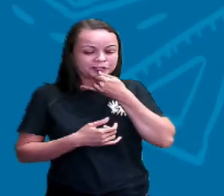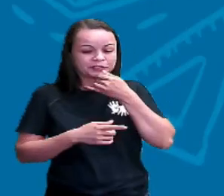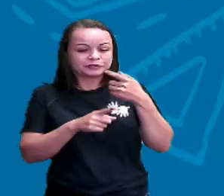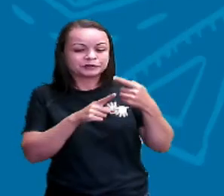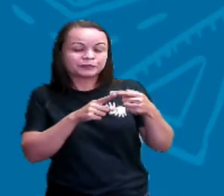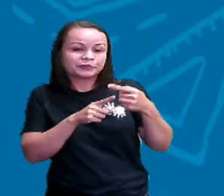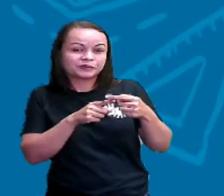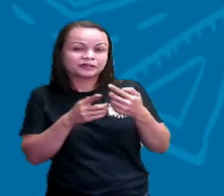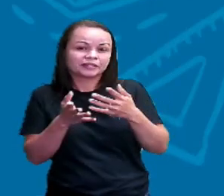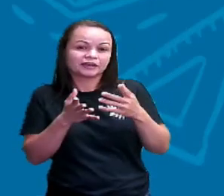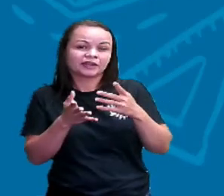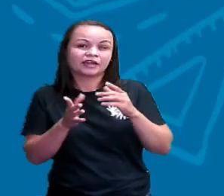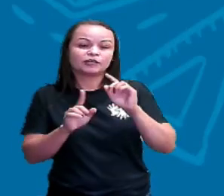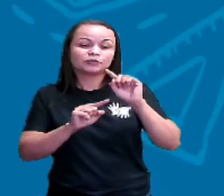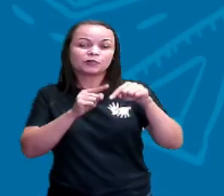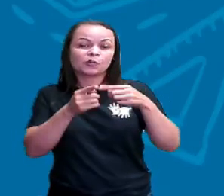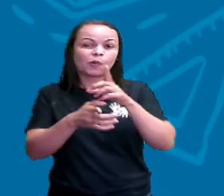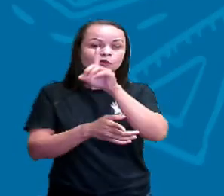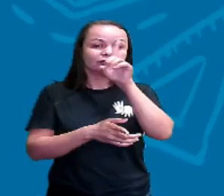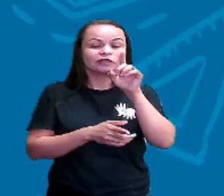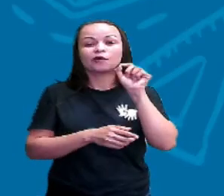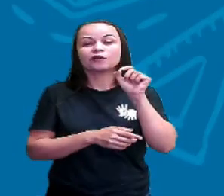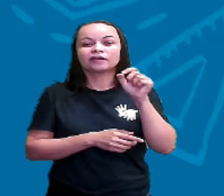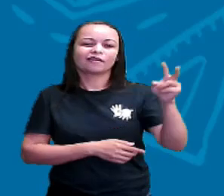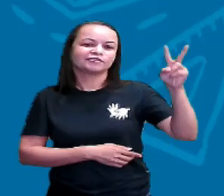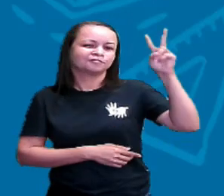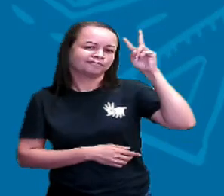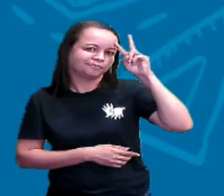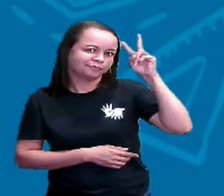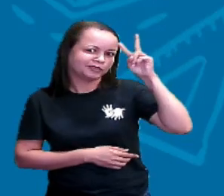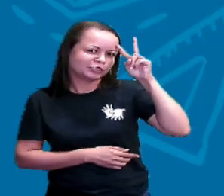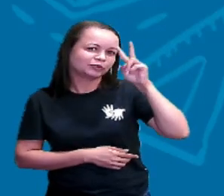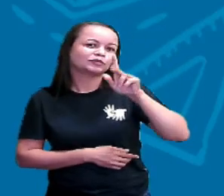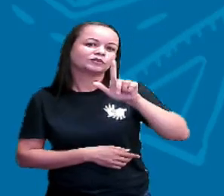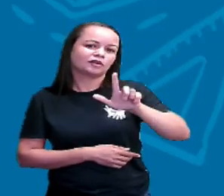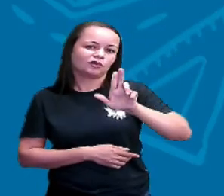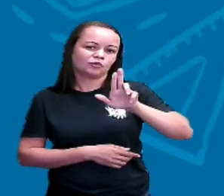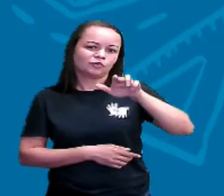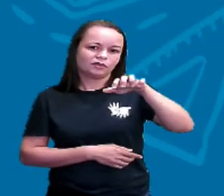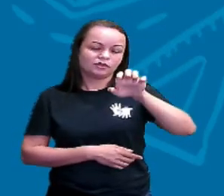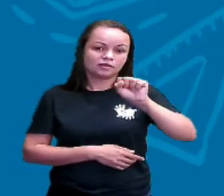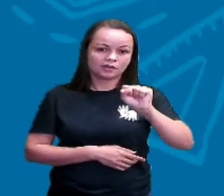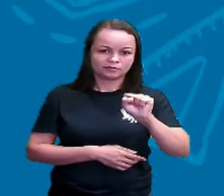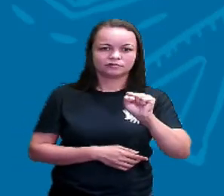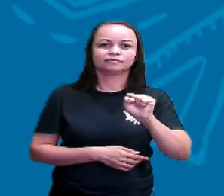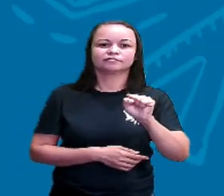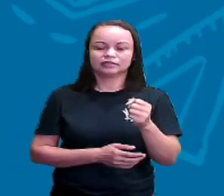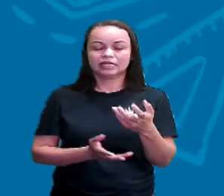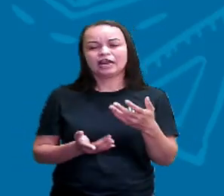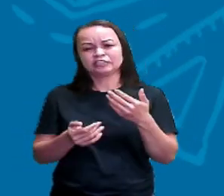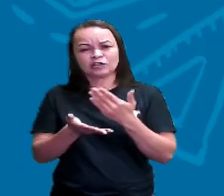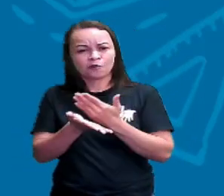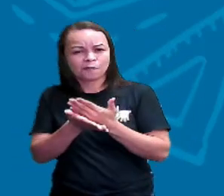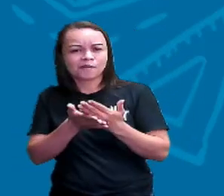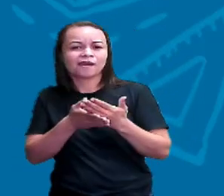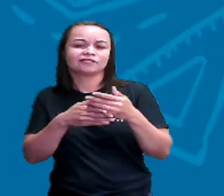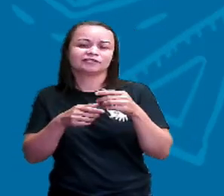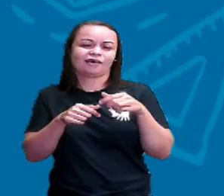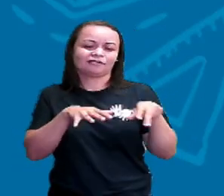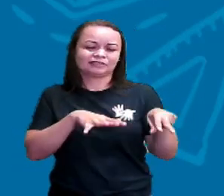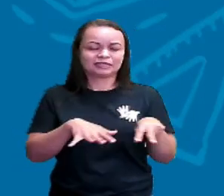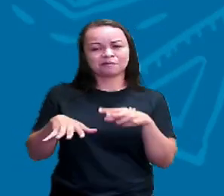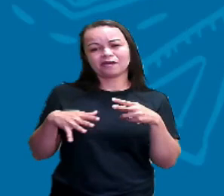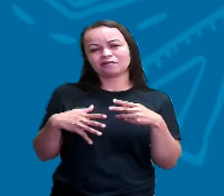no outro dia é lunes. E aí, na segunda-feira, a gente já começa, às vezes, a semana um